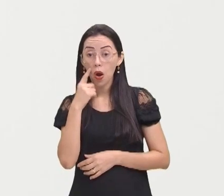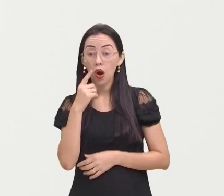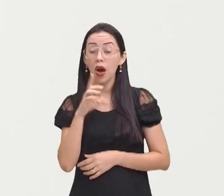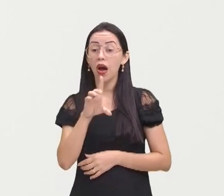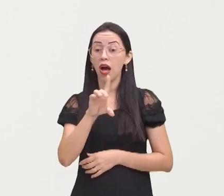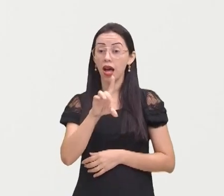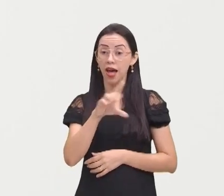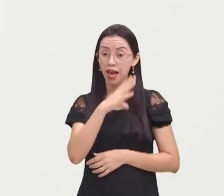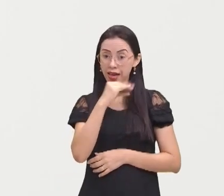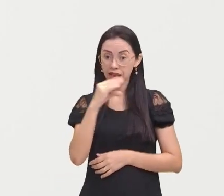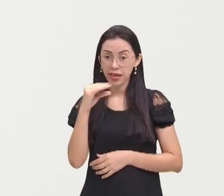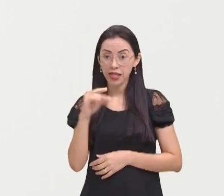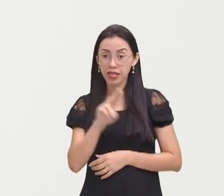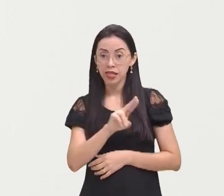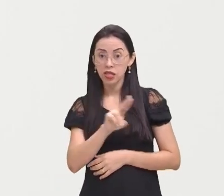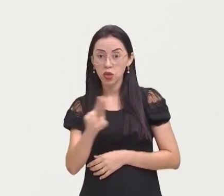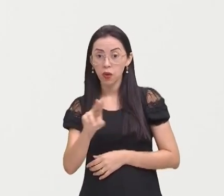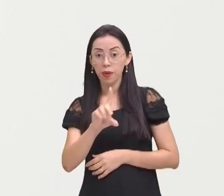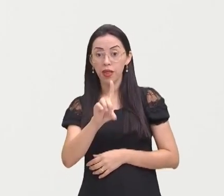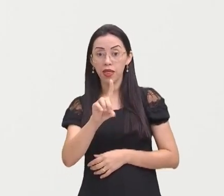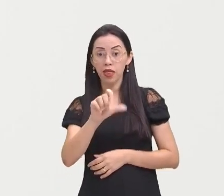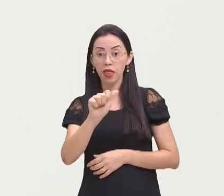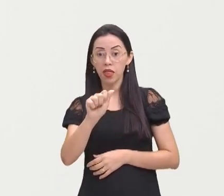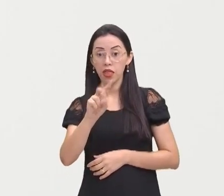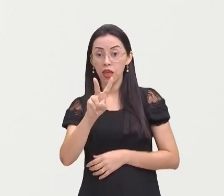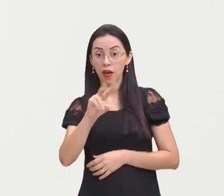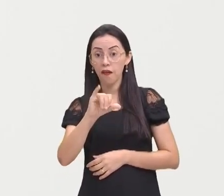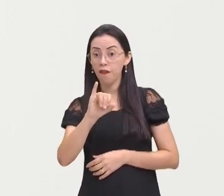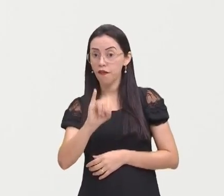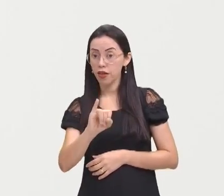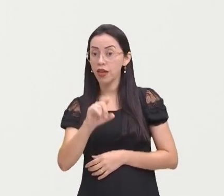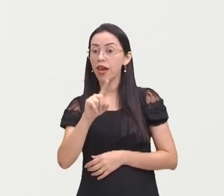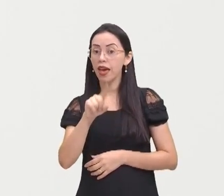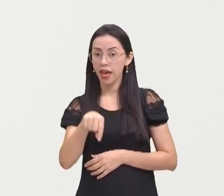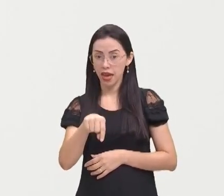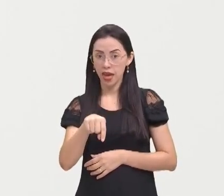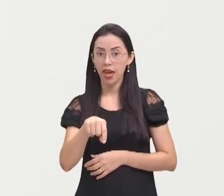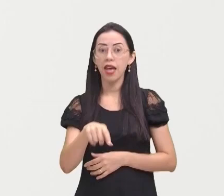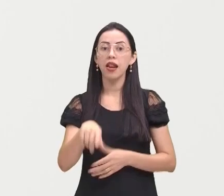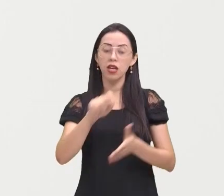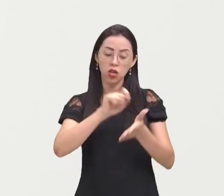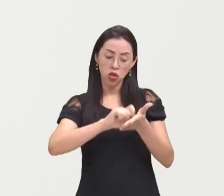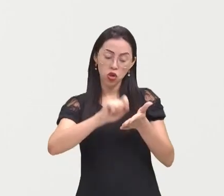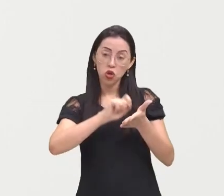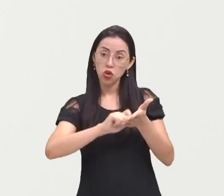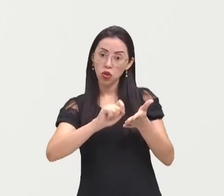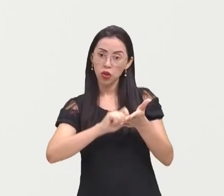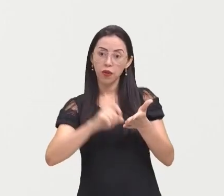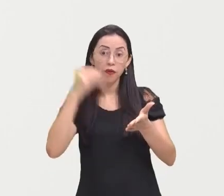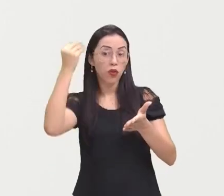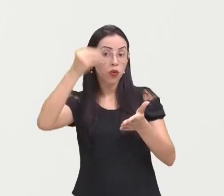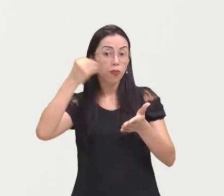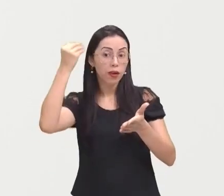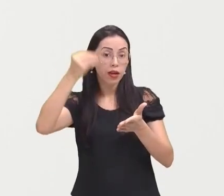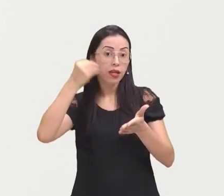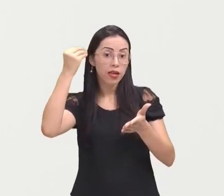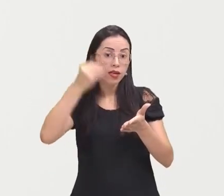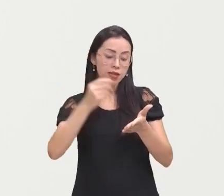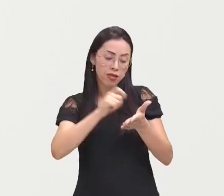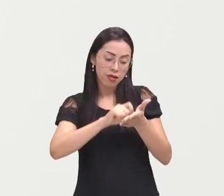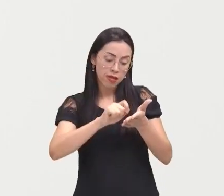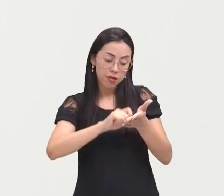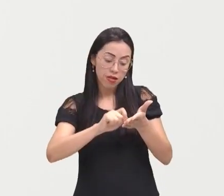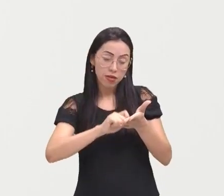ajuda de sua avó, este relato de experiência de uma viagem. O que é a questão? Ela quer saber com quem